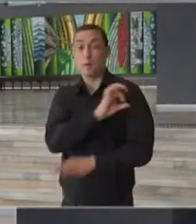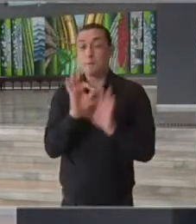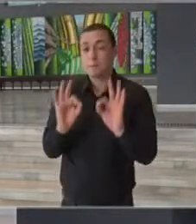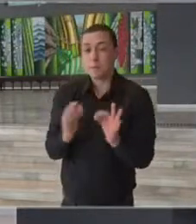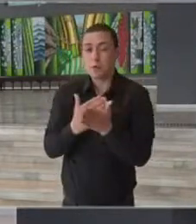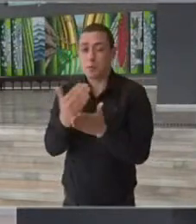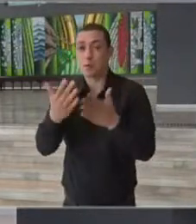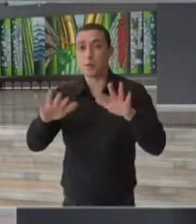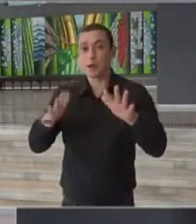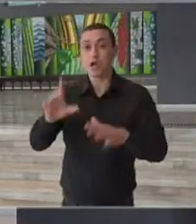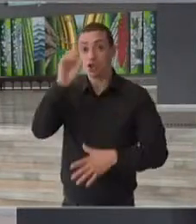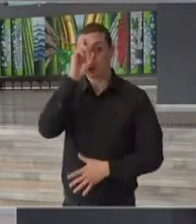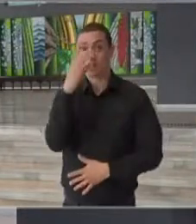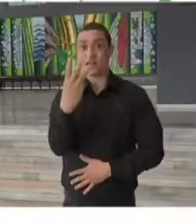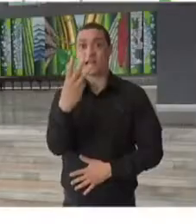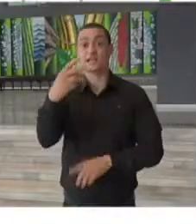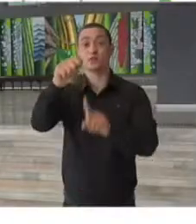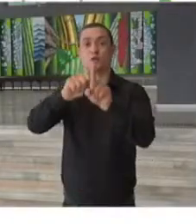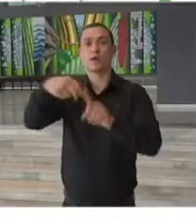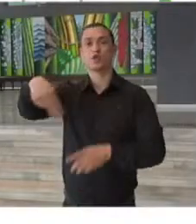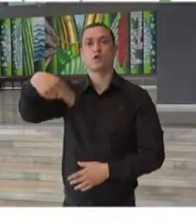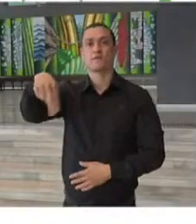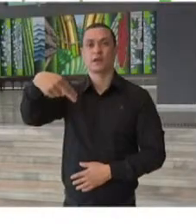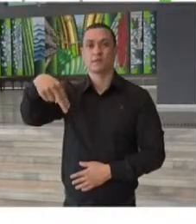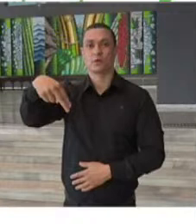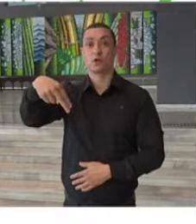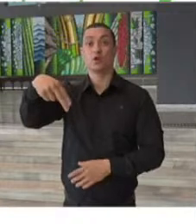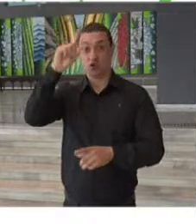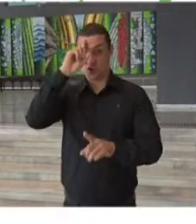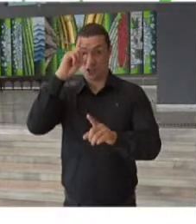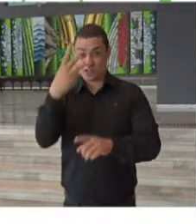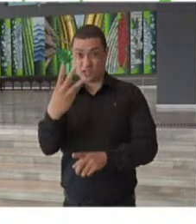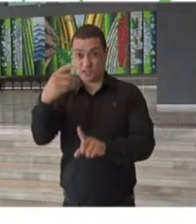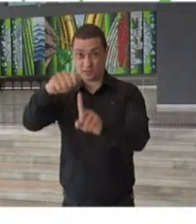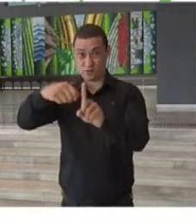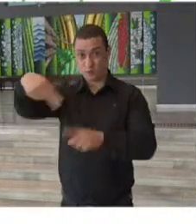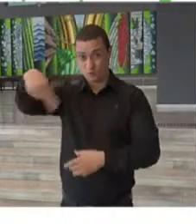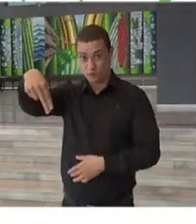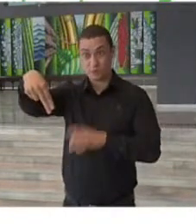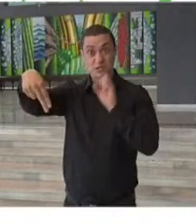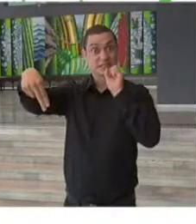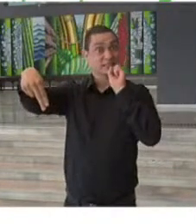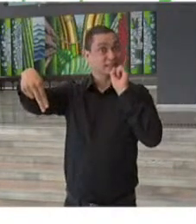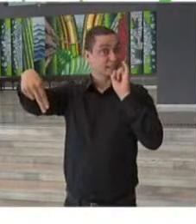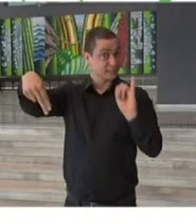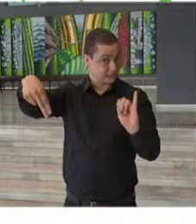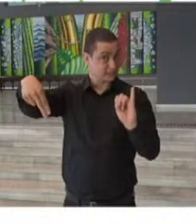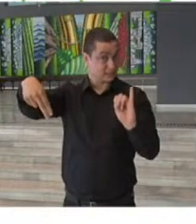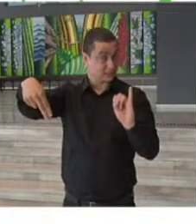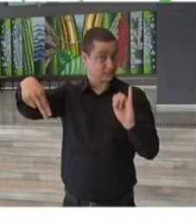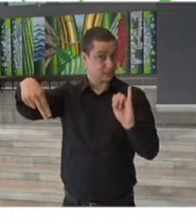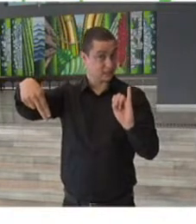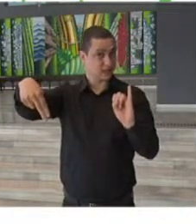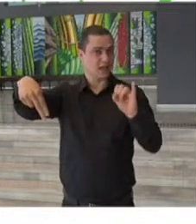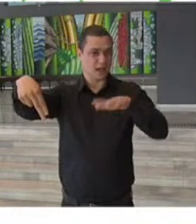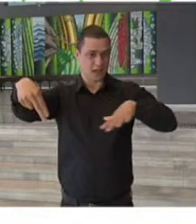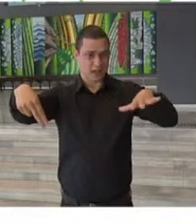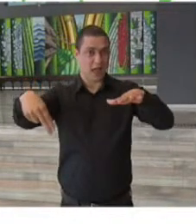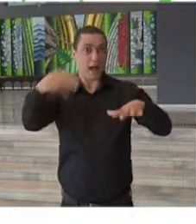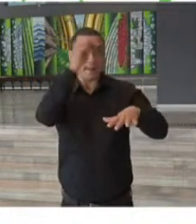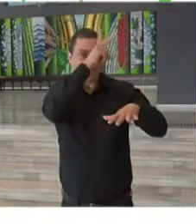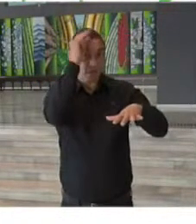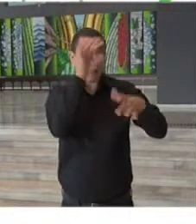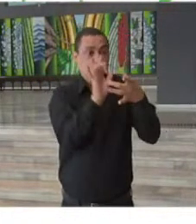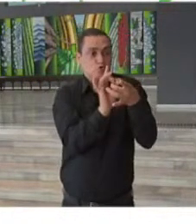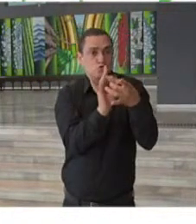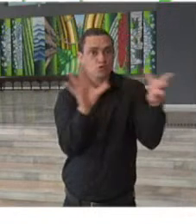previsto passa a ser dia 3 de novembro. Lembrando que até 3 de novembro, desde que autorizada pela a autoridade